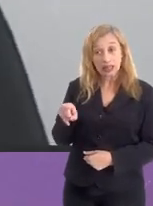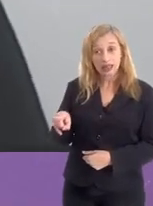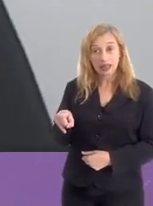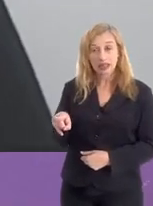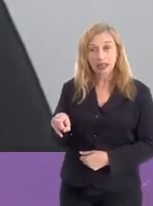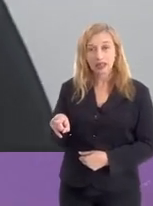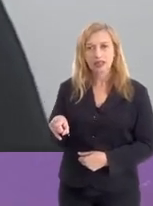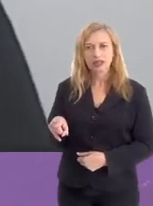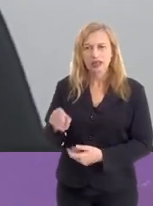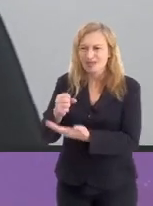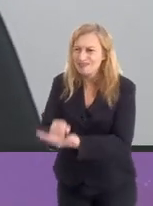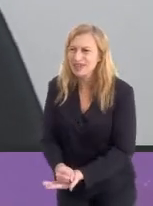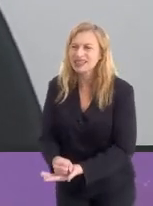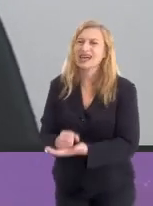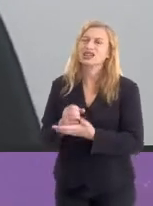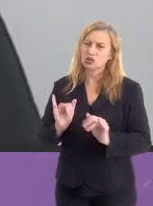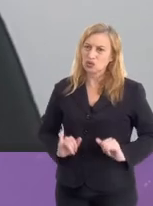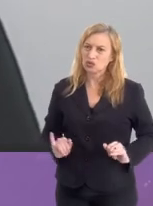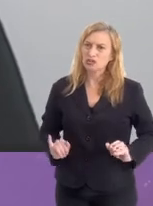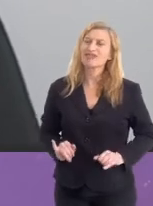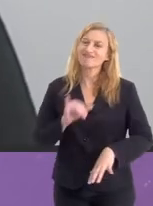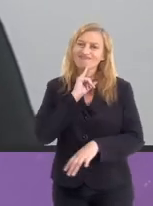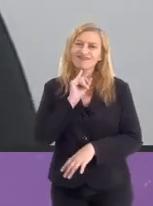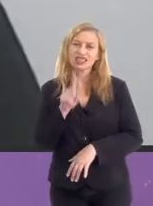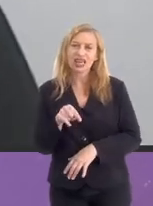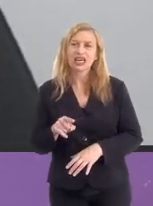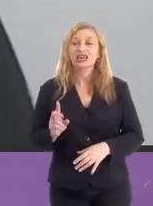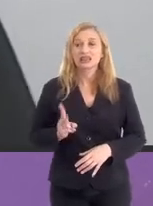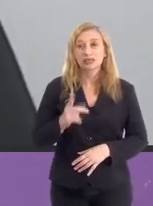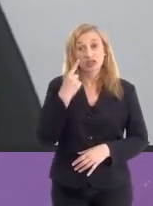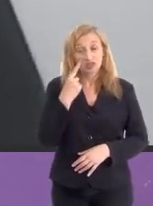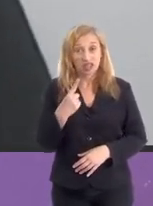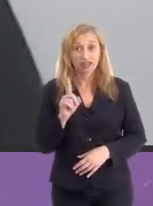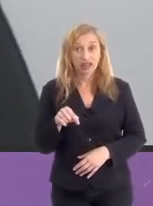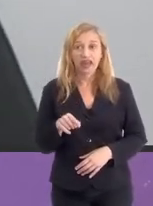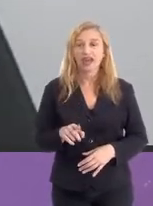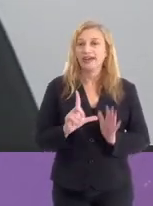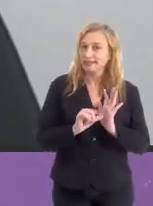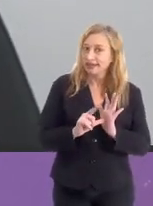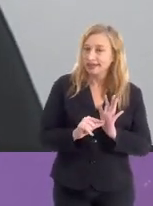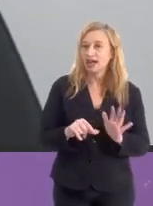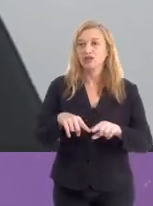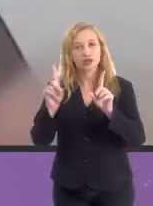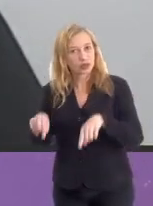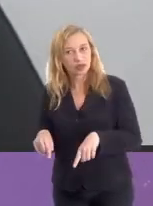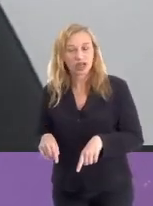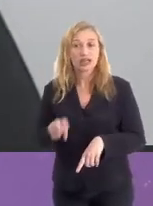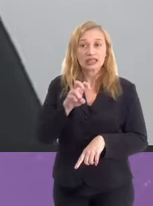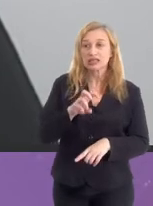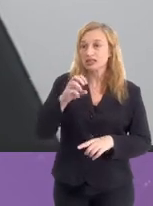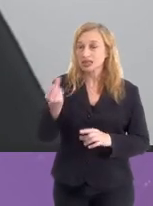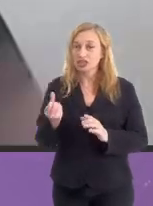Neve desses recai sobre eles essa carga mais pesada né infelizmente é assim toda hora você vê isso né só